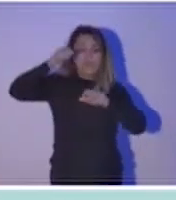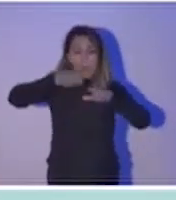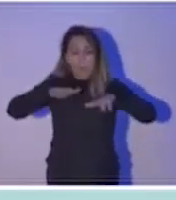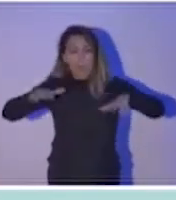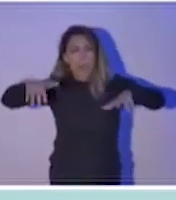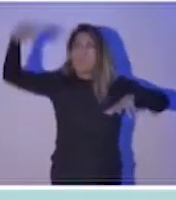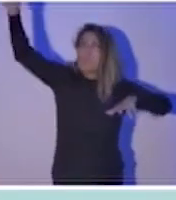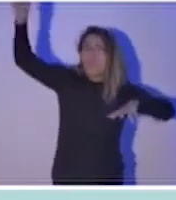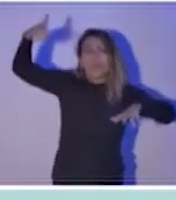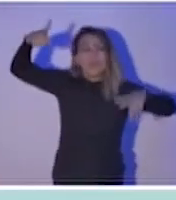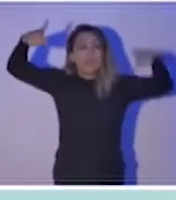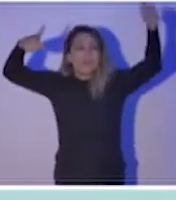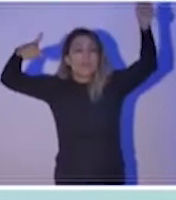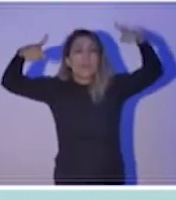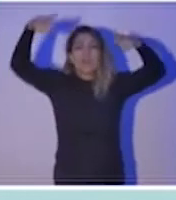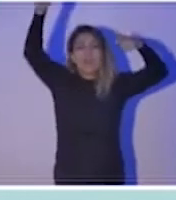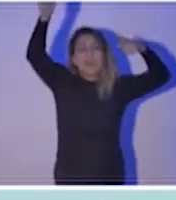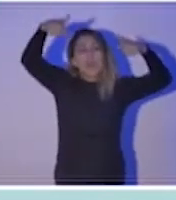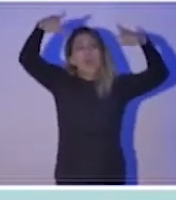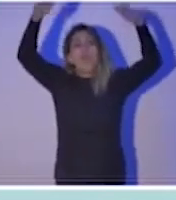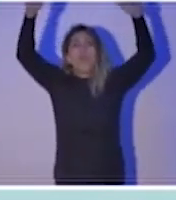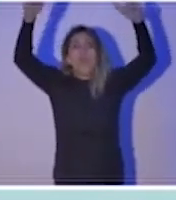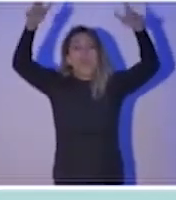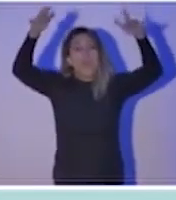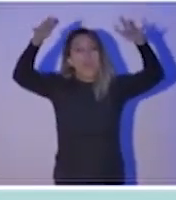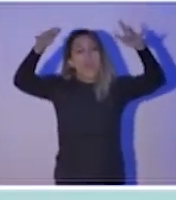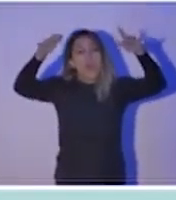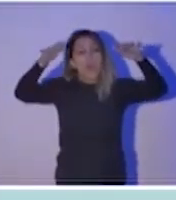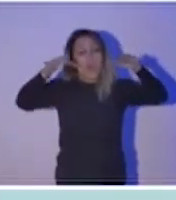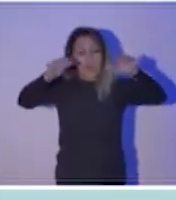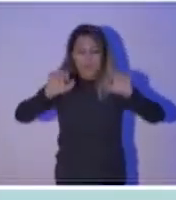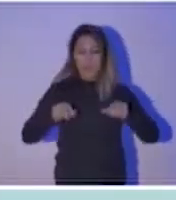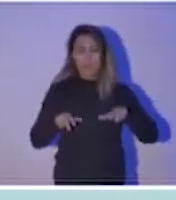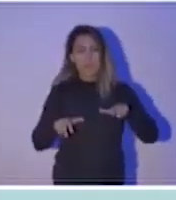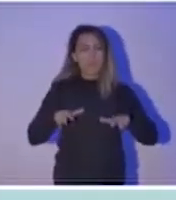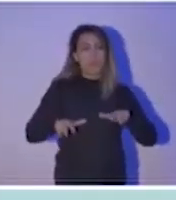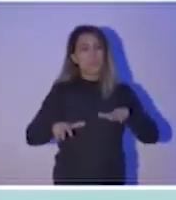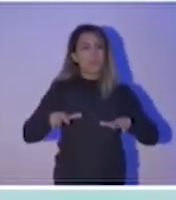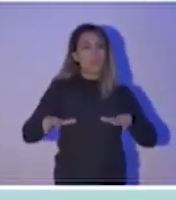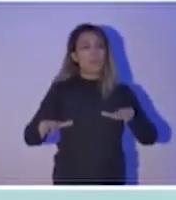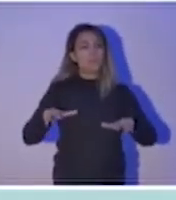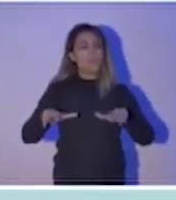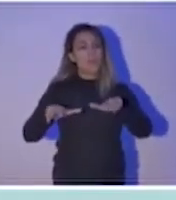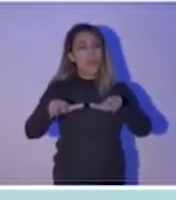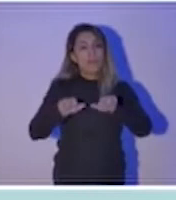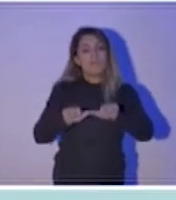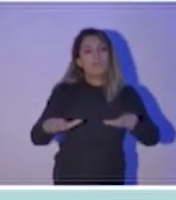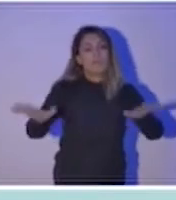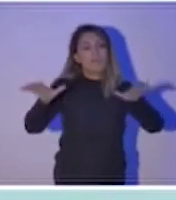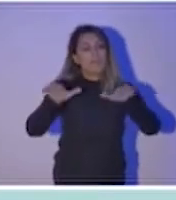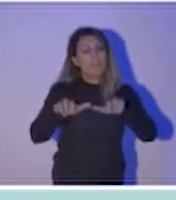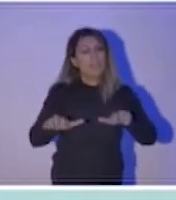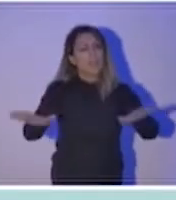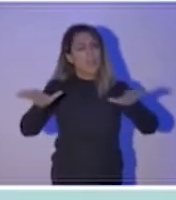gritos de galo, para que amanhã, desde uma teia tênue, se vá tecendo entre todos os galos. Nós